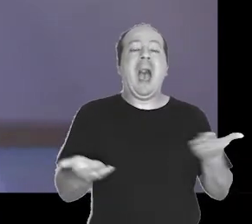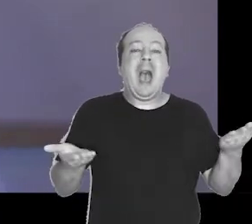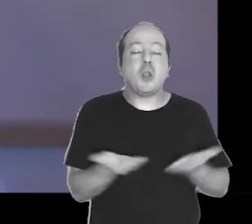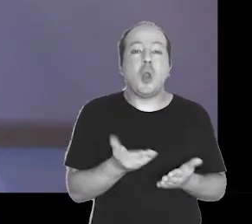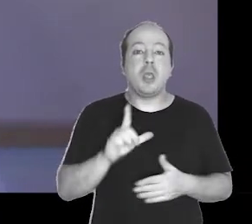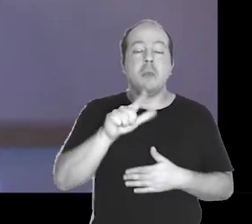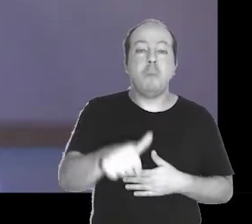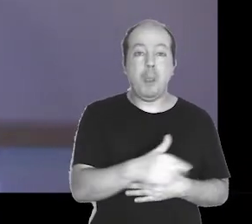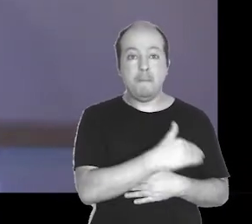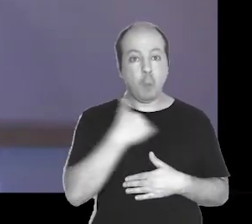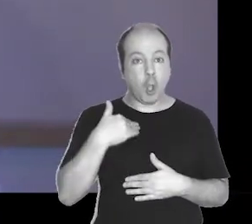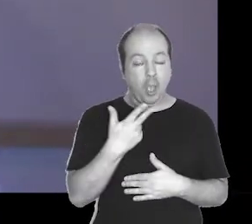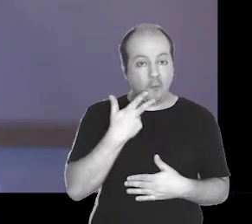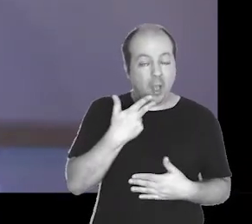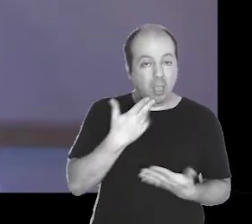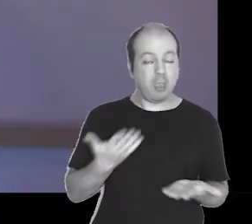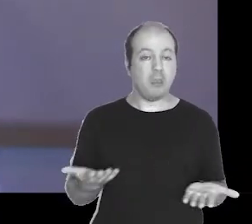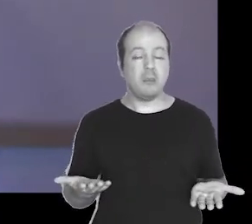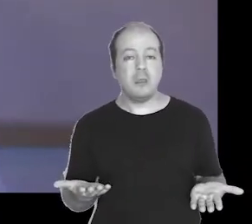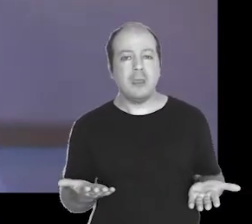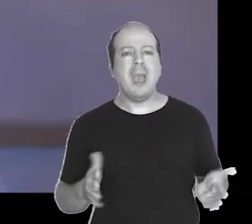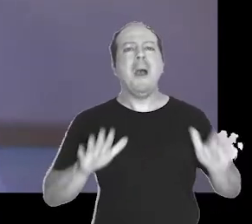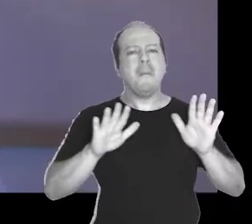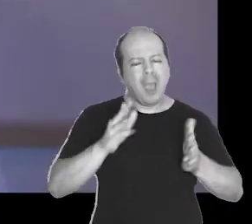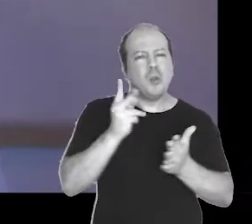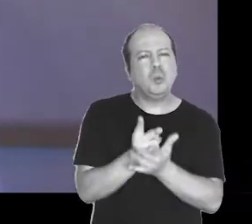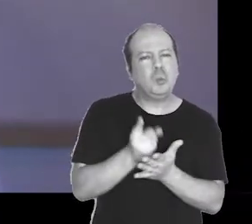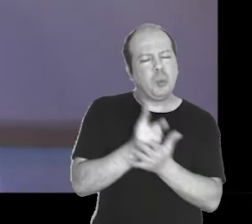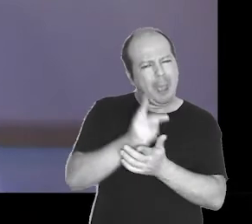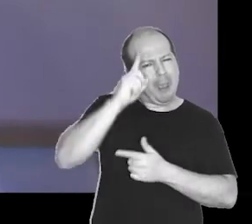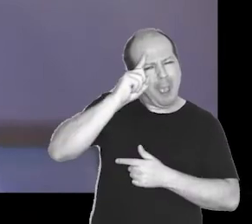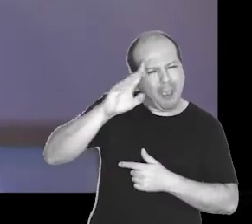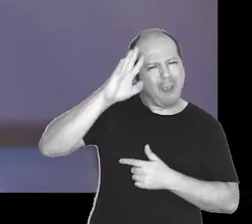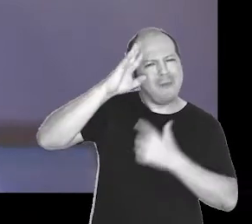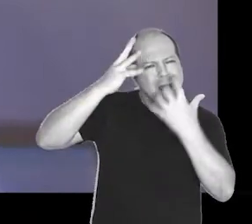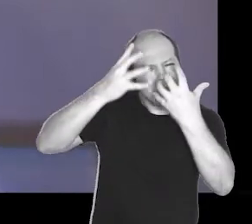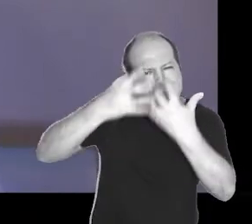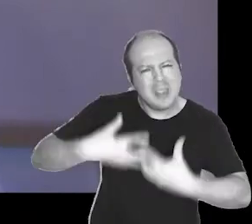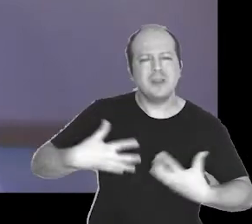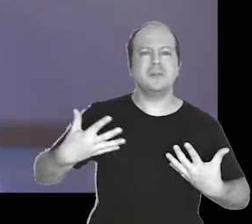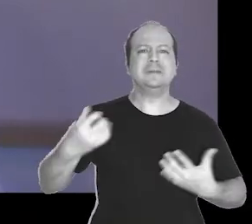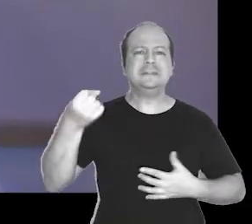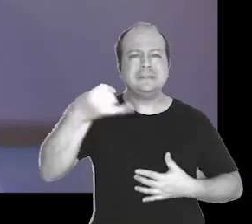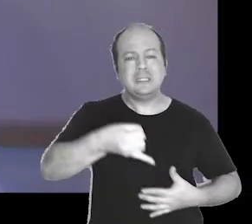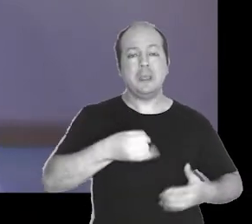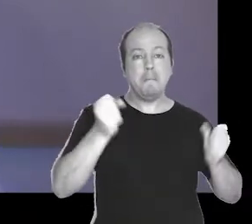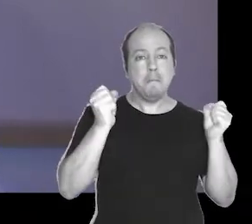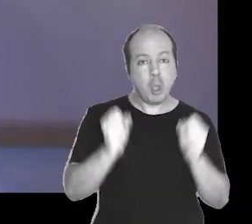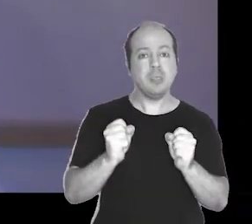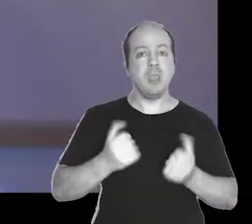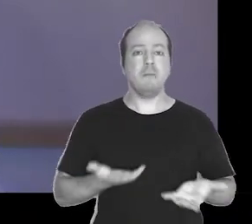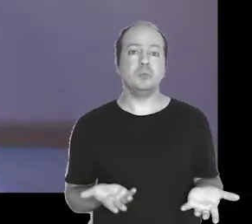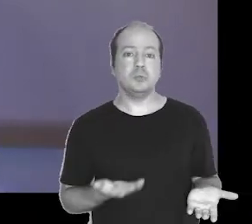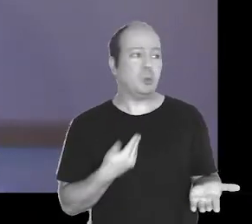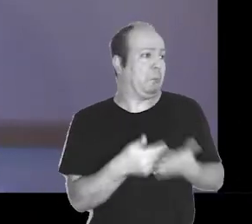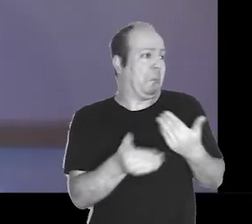depois de morto, que eu parei. Mas continuar refletindo, sim, podemos